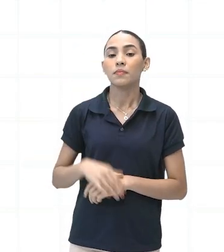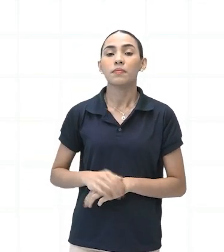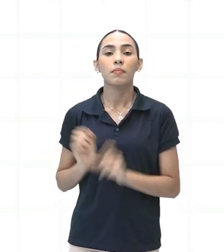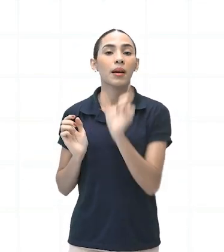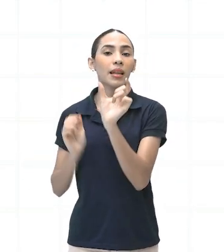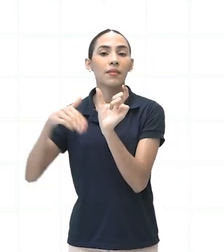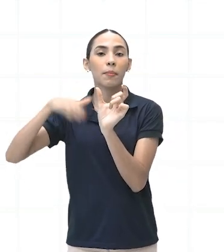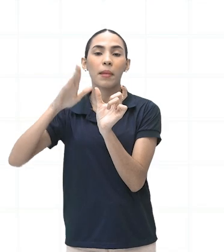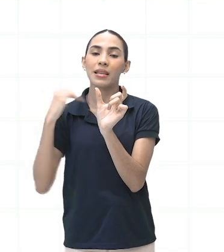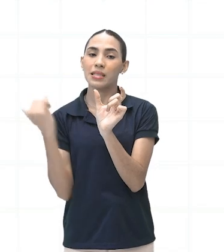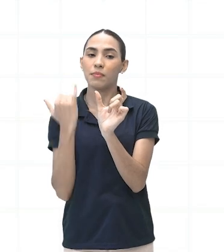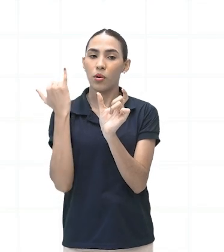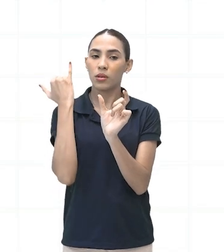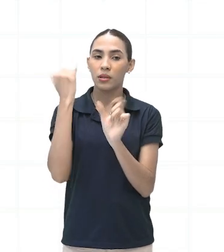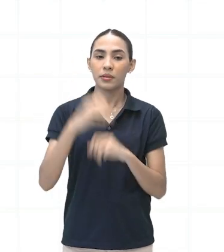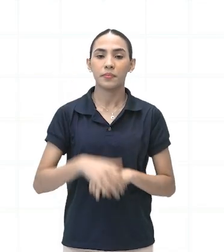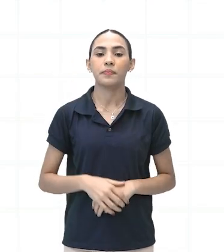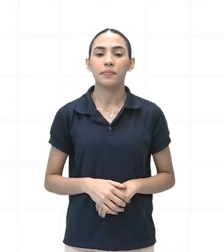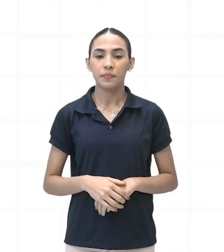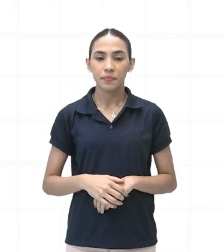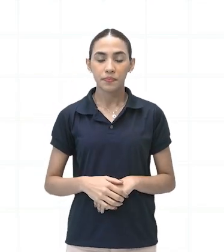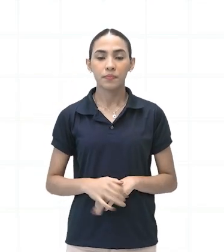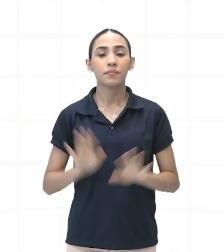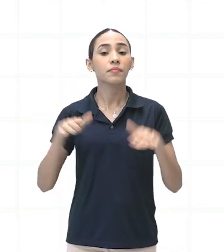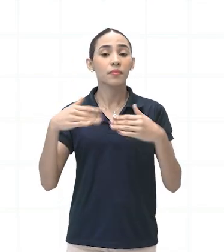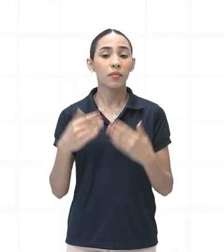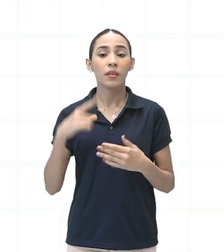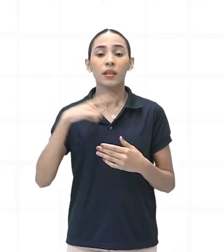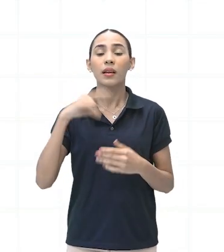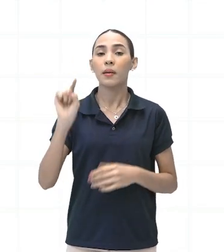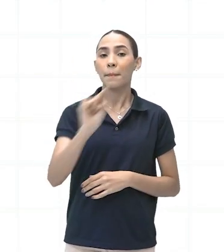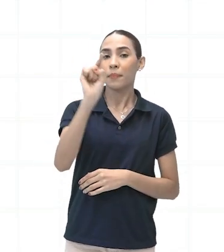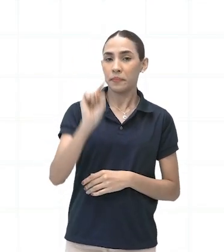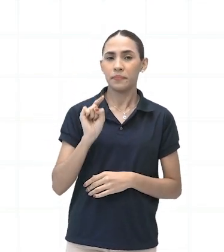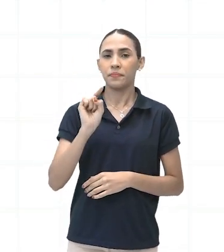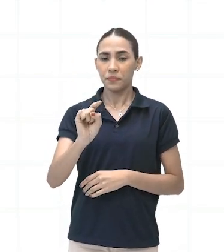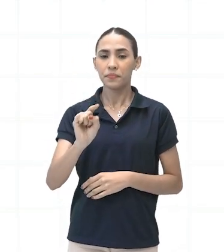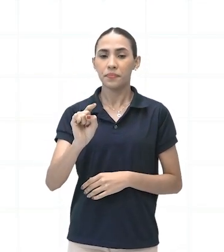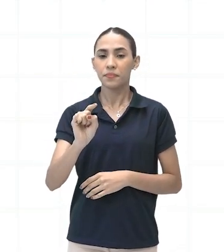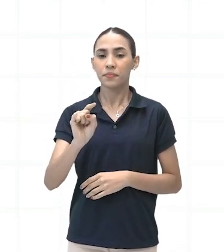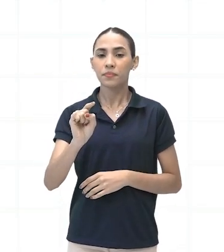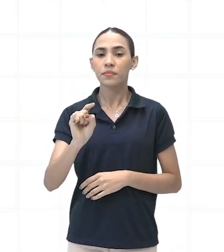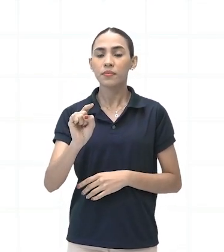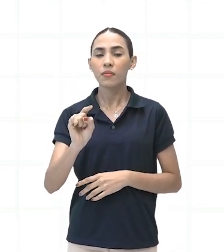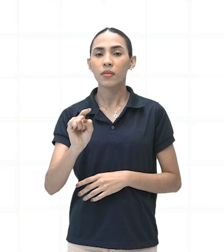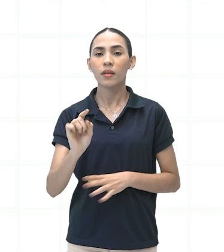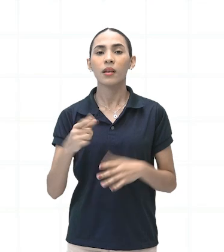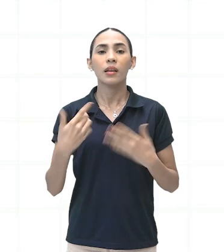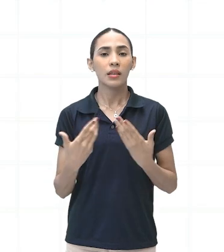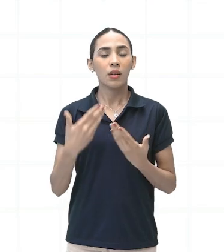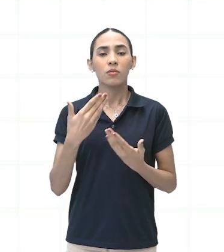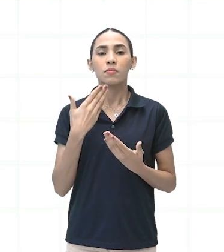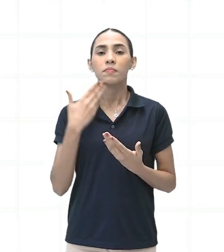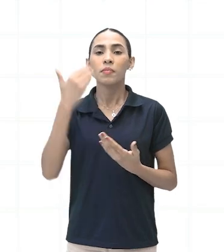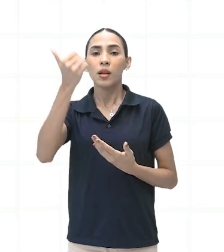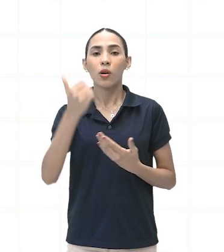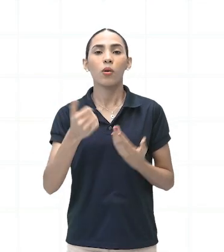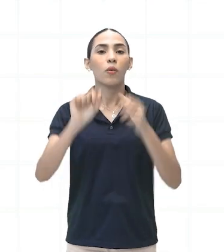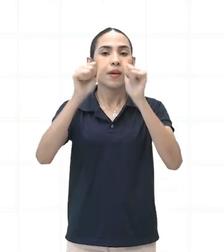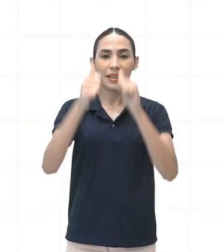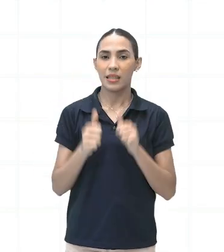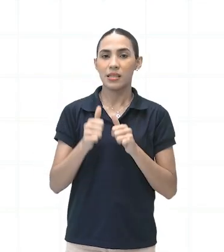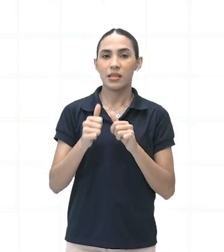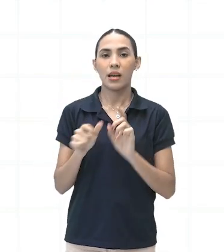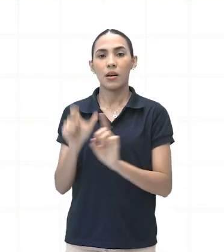sujeito, palavra mais importante, e aí há uma interrogação, ok? Para que a gente possa